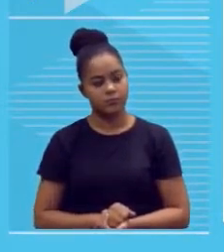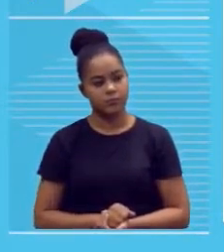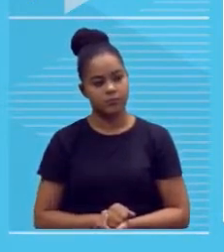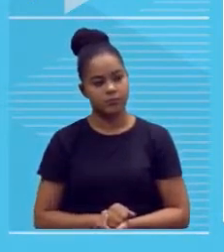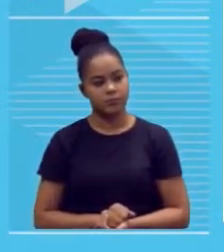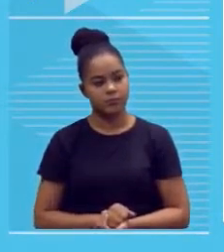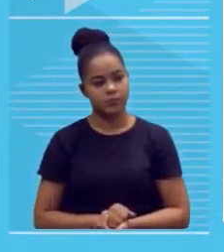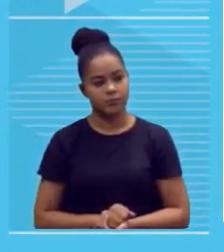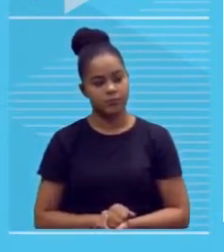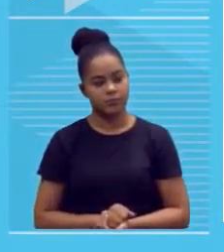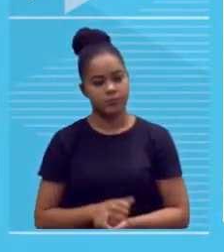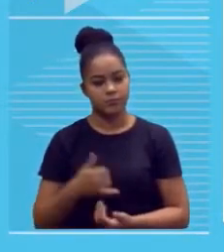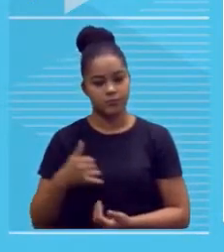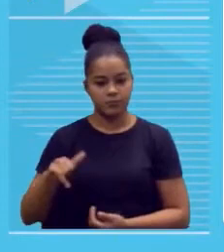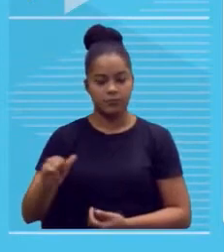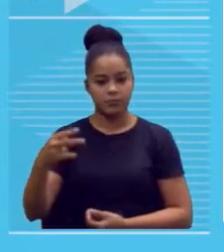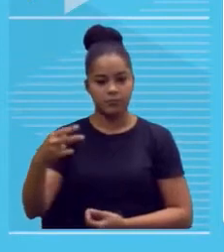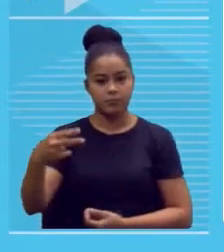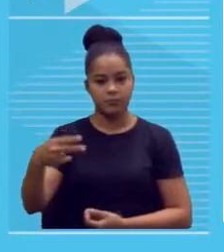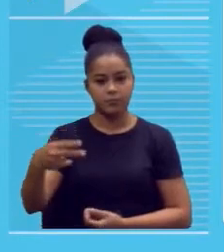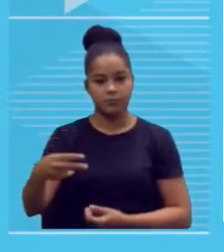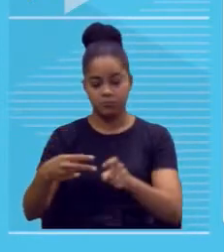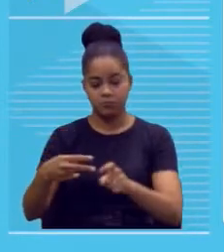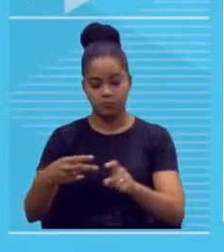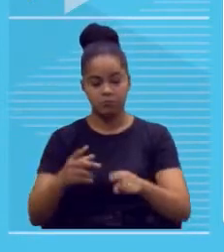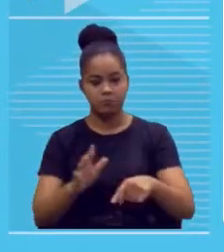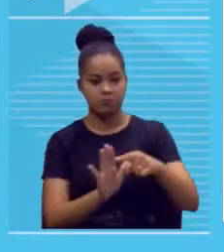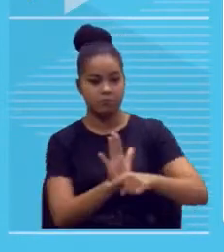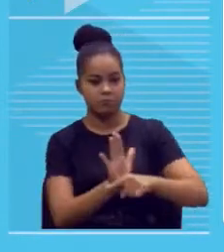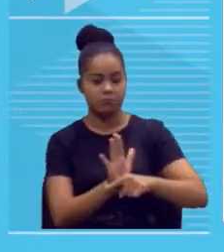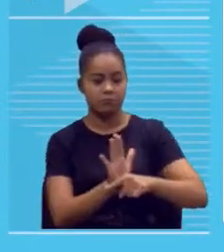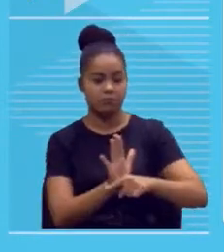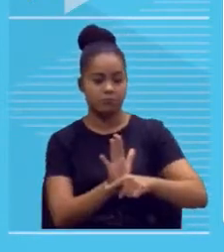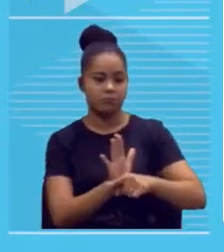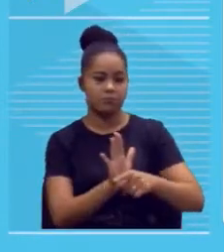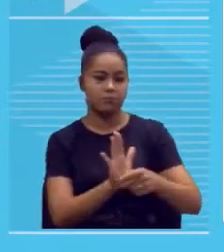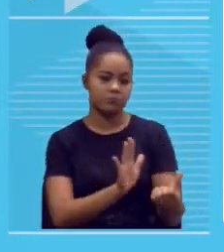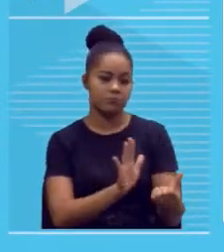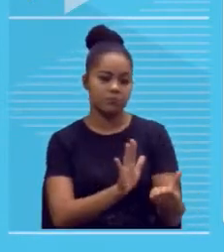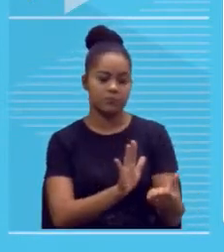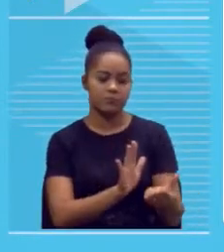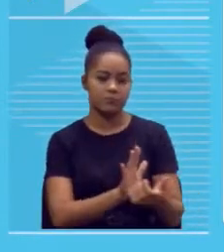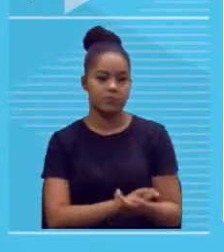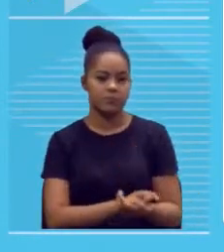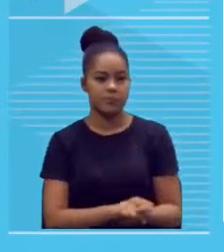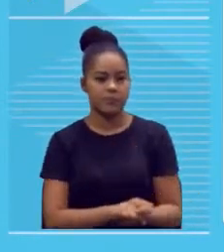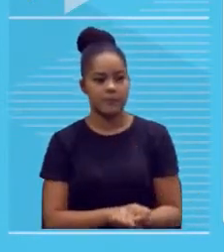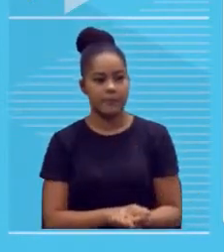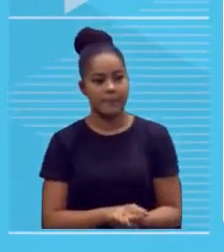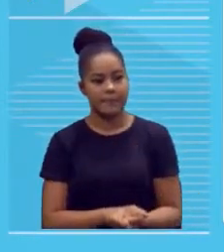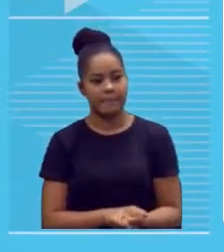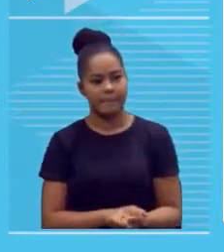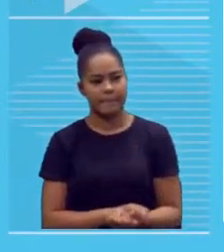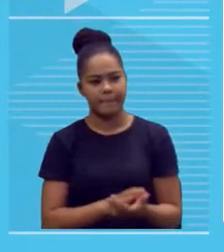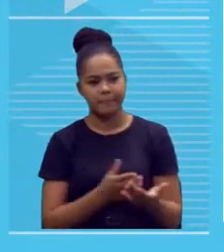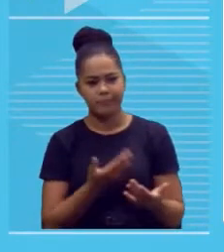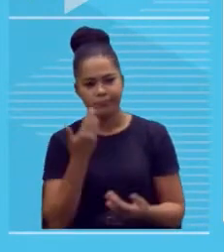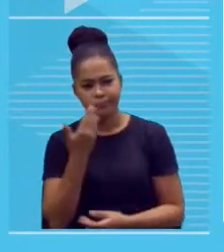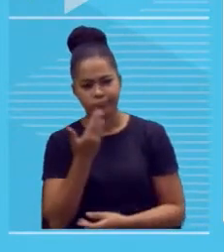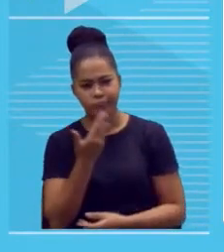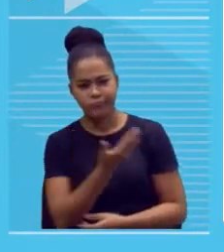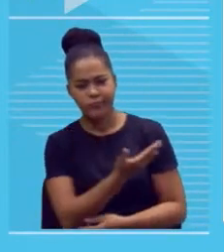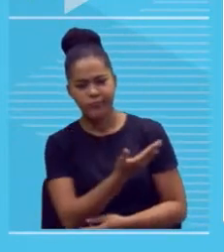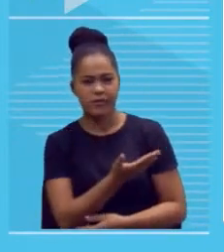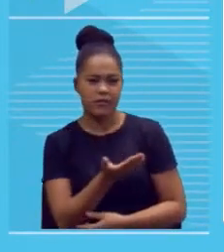a cor. Y é igual a X menos 6. Professor, estaria certo eu deixar desse